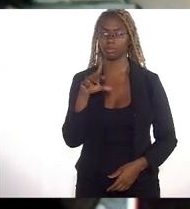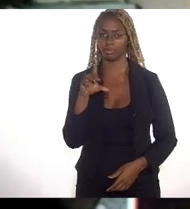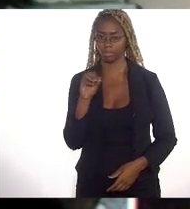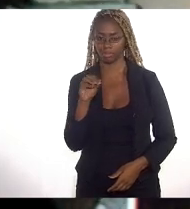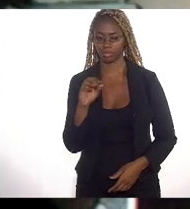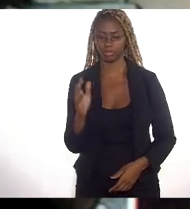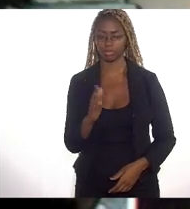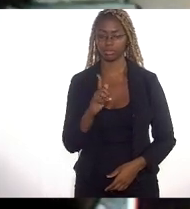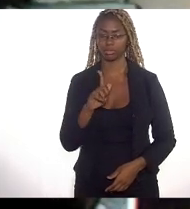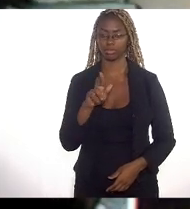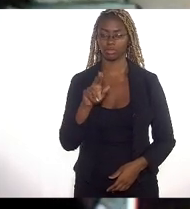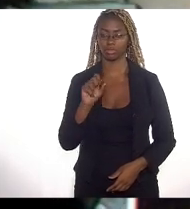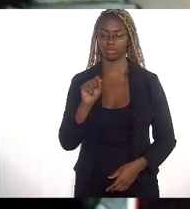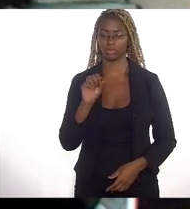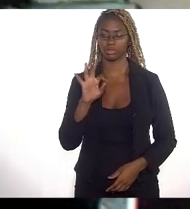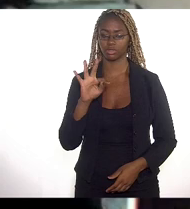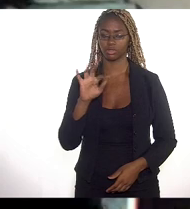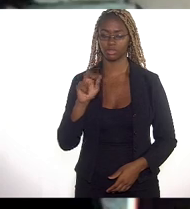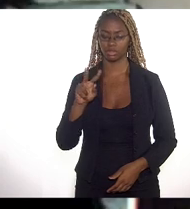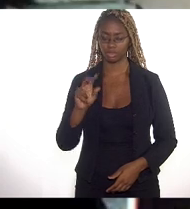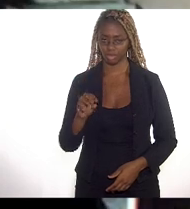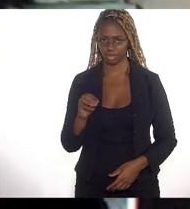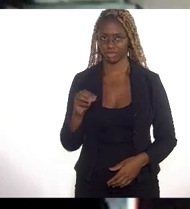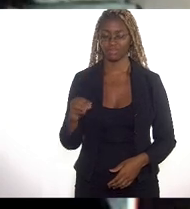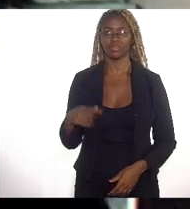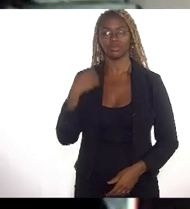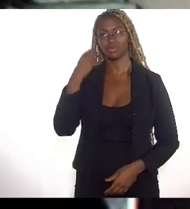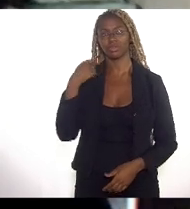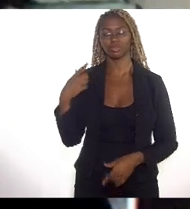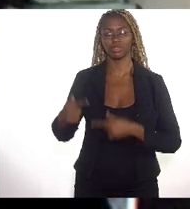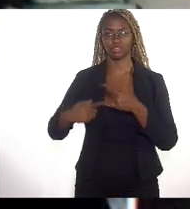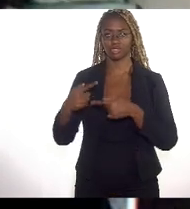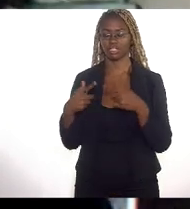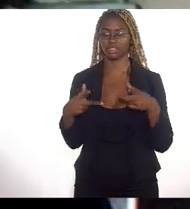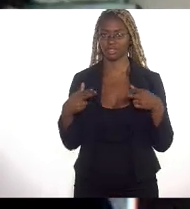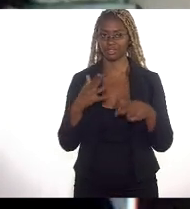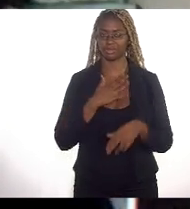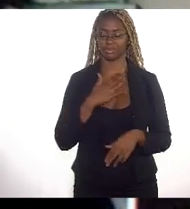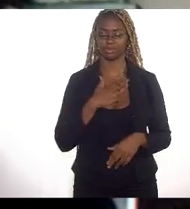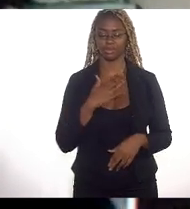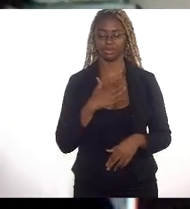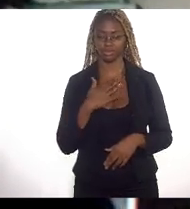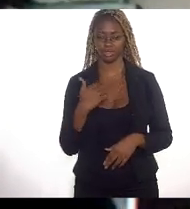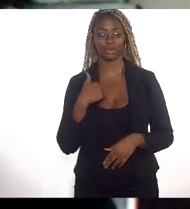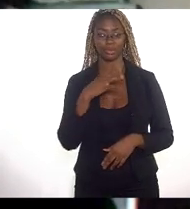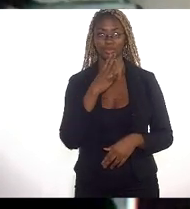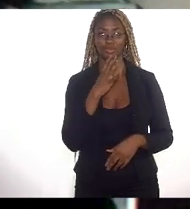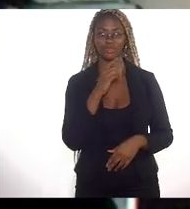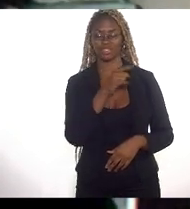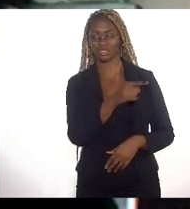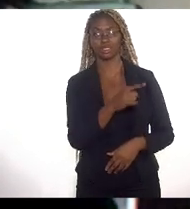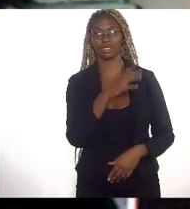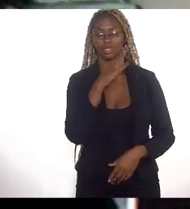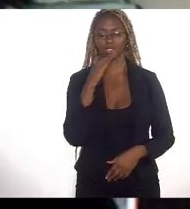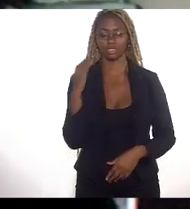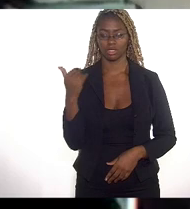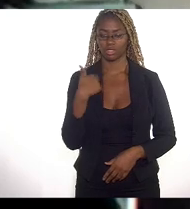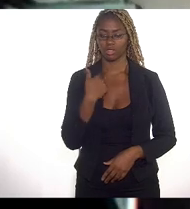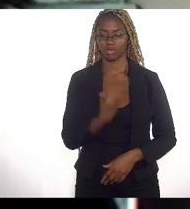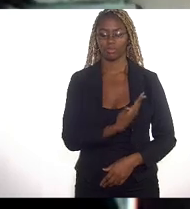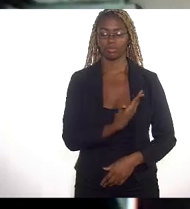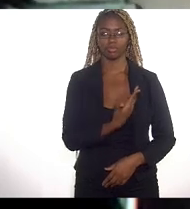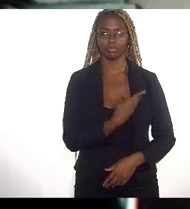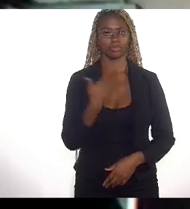minha geração. Eu tenho 41 anos, ele tinha 42 anos. Chegamos a nos conhecer na adolescência. Eu era muito